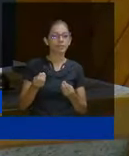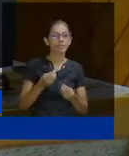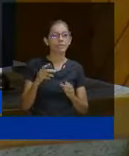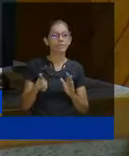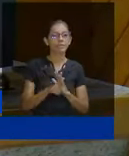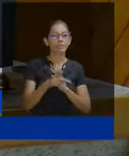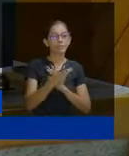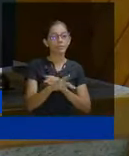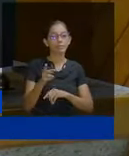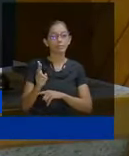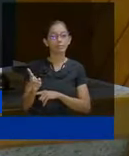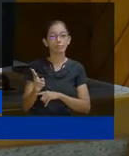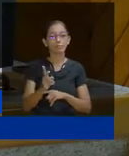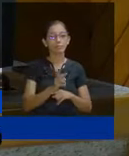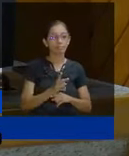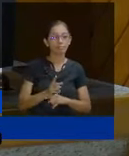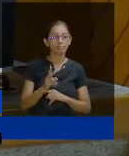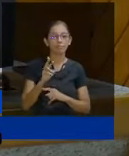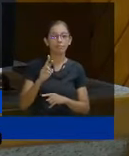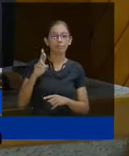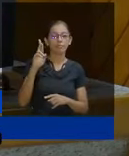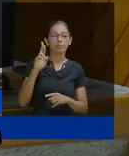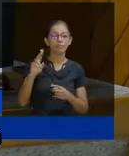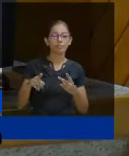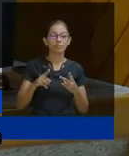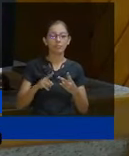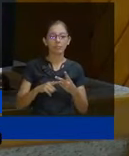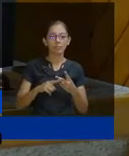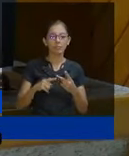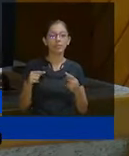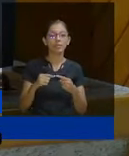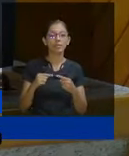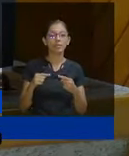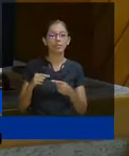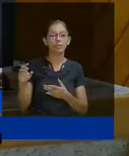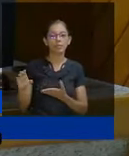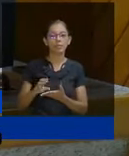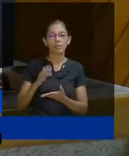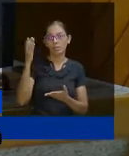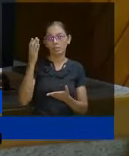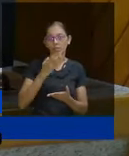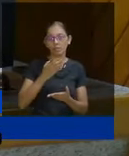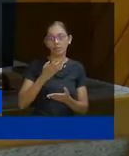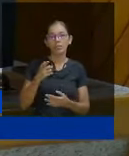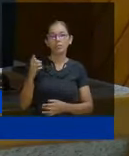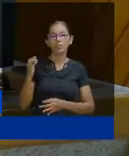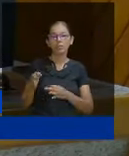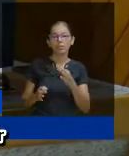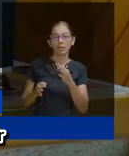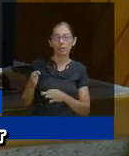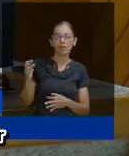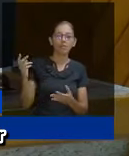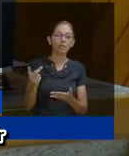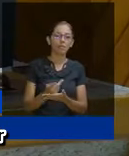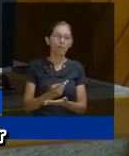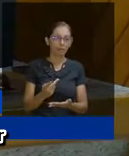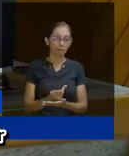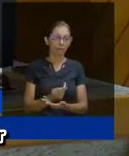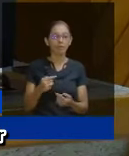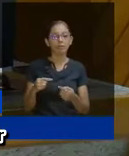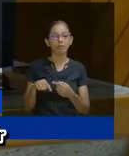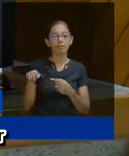fiscalização. O segundo ponto, que trata das contas julgadas irregulares do candidato